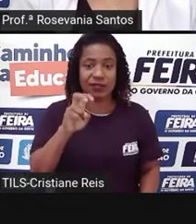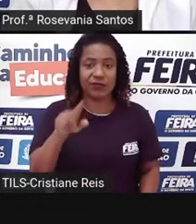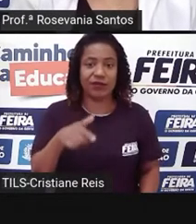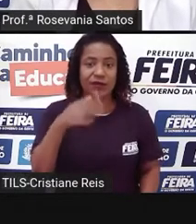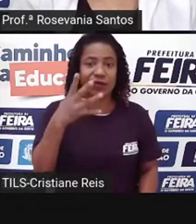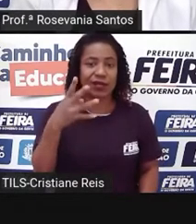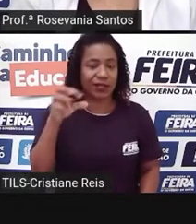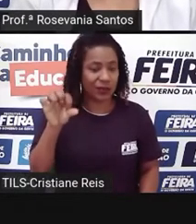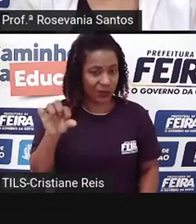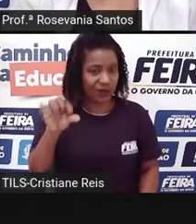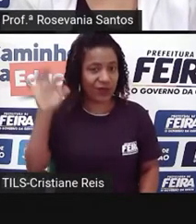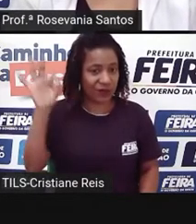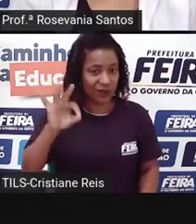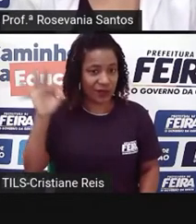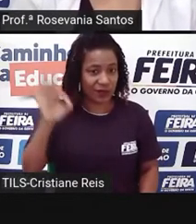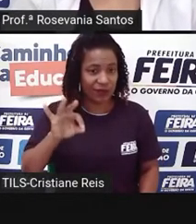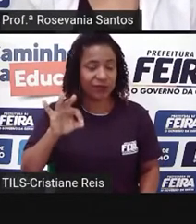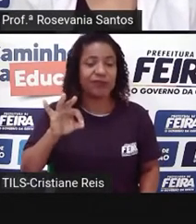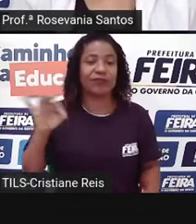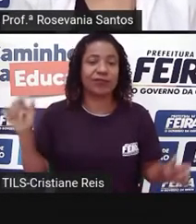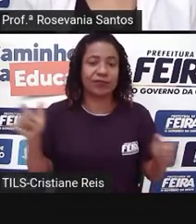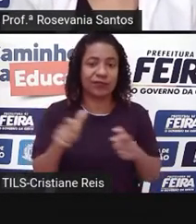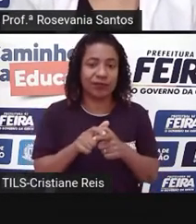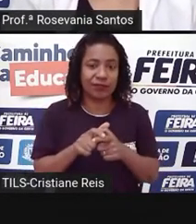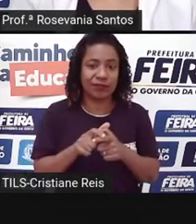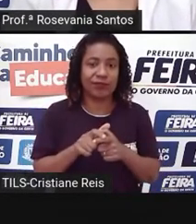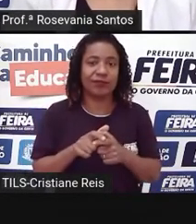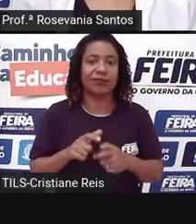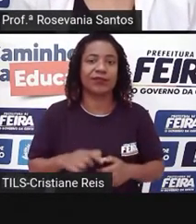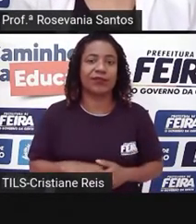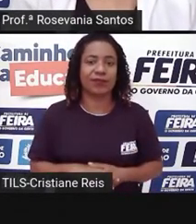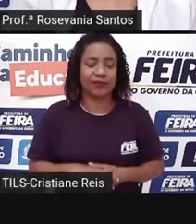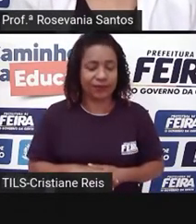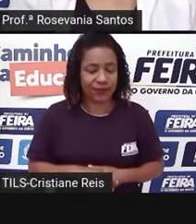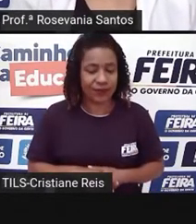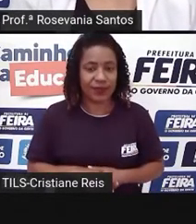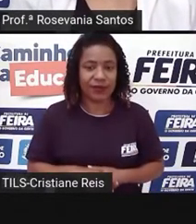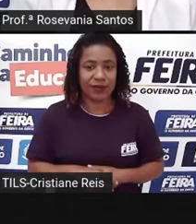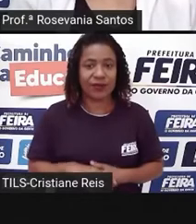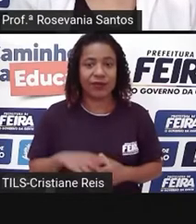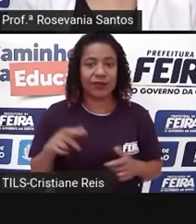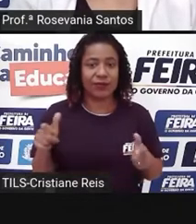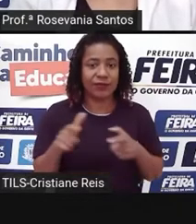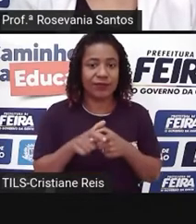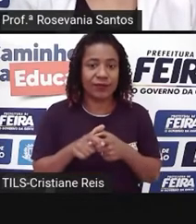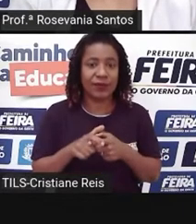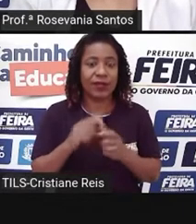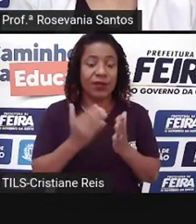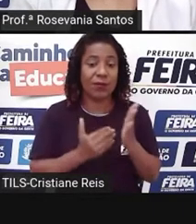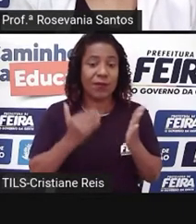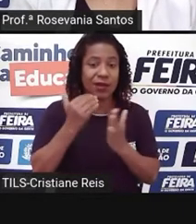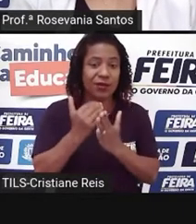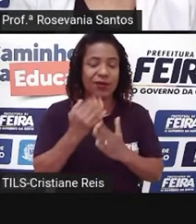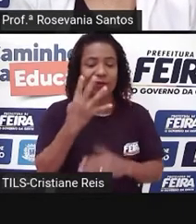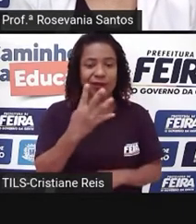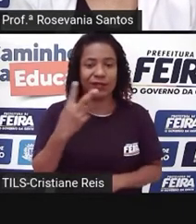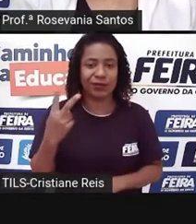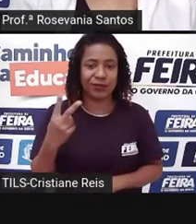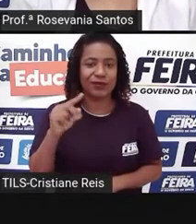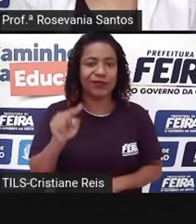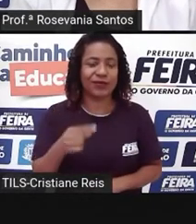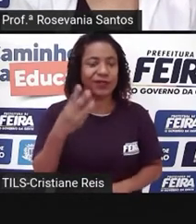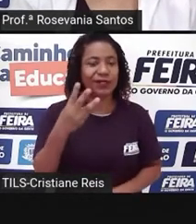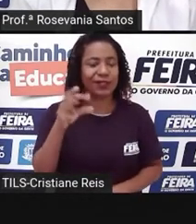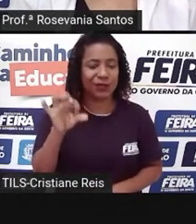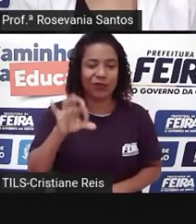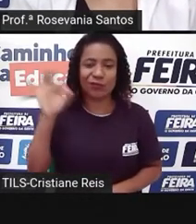25,49, no caso, menor país que você vai encontrar, é 25,49, e o maior,